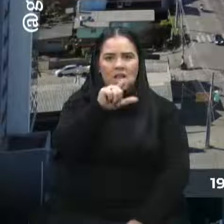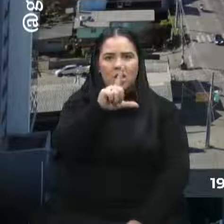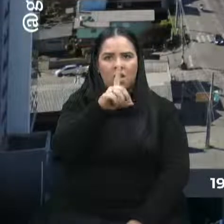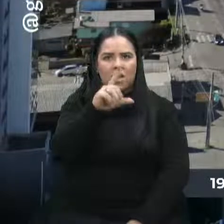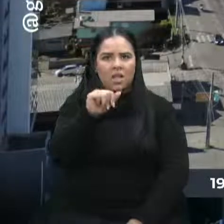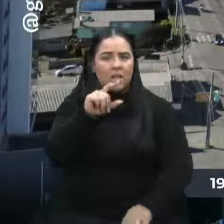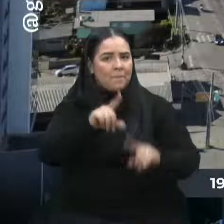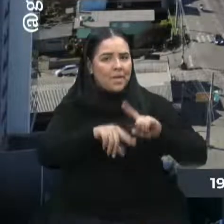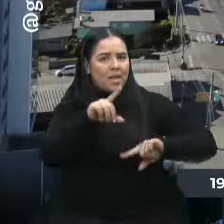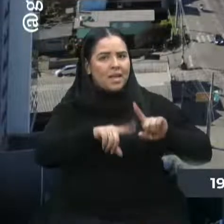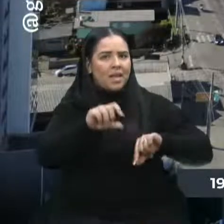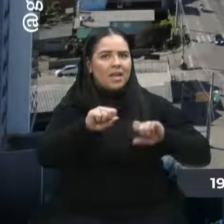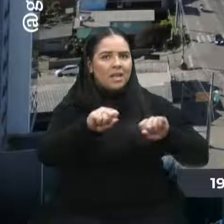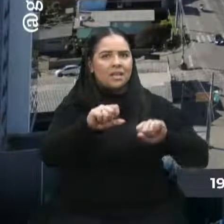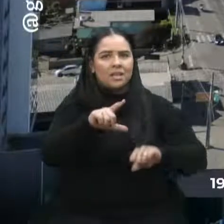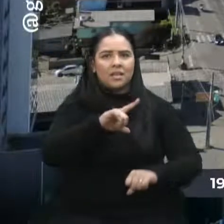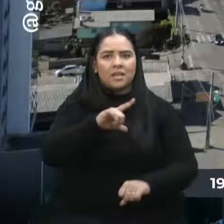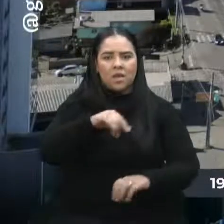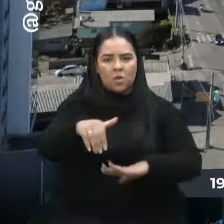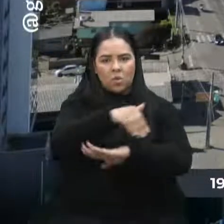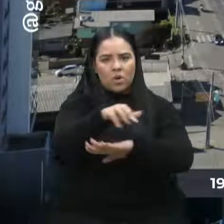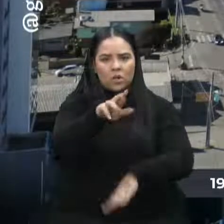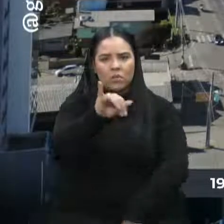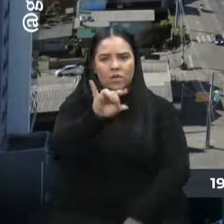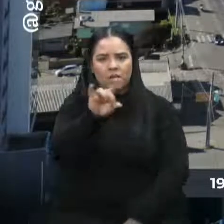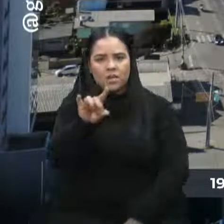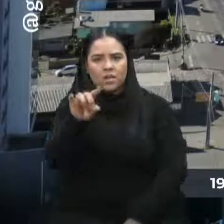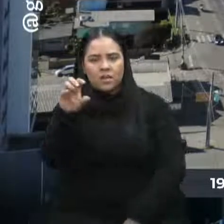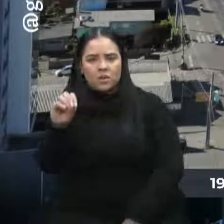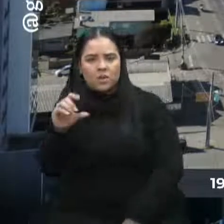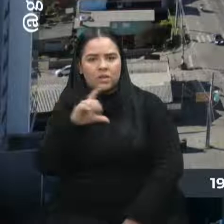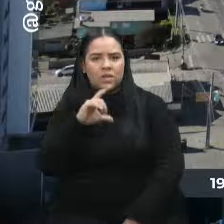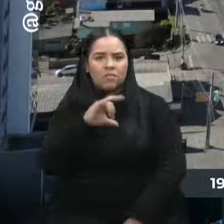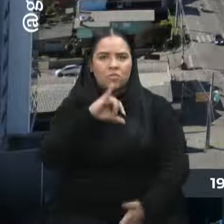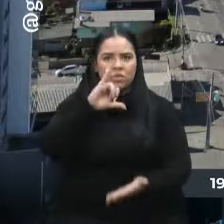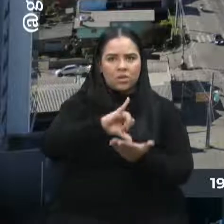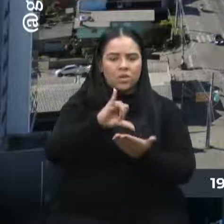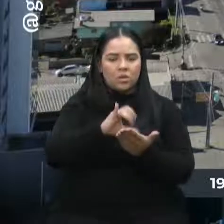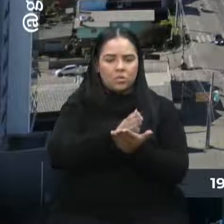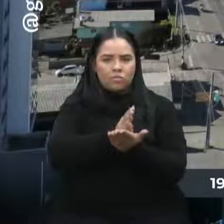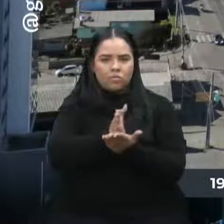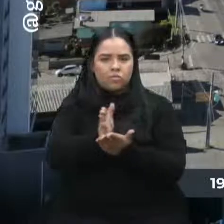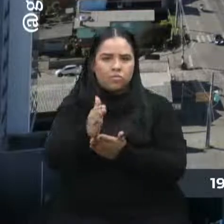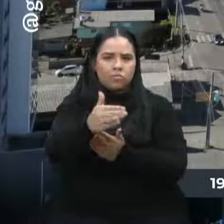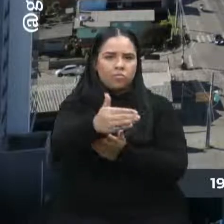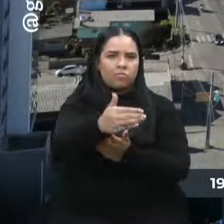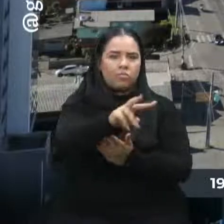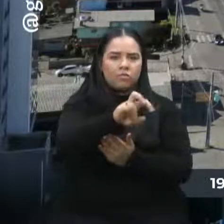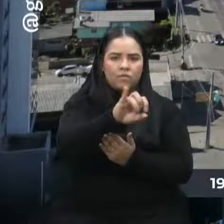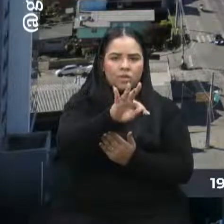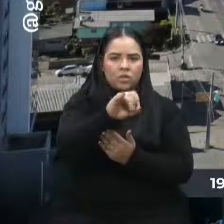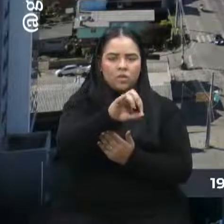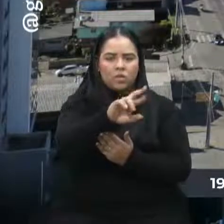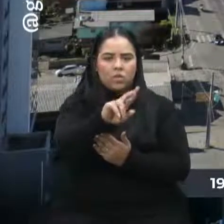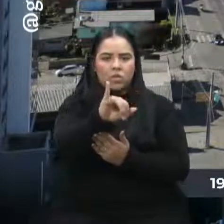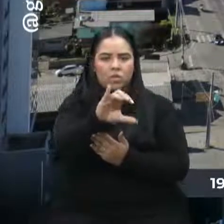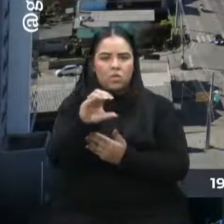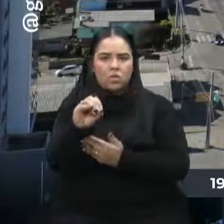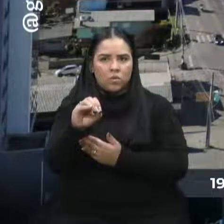Então, ali Alexandre Risso, que vem para cá, né, vem para o centro, A Vitória e o Lago, ali, faz